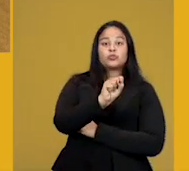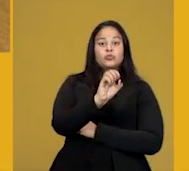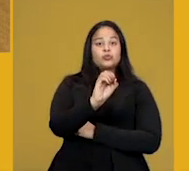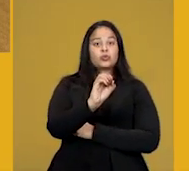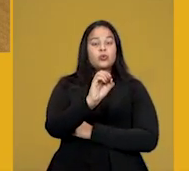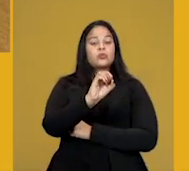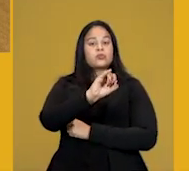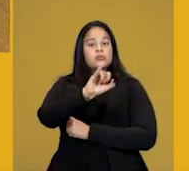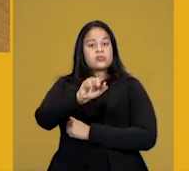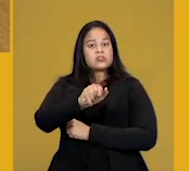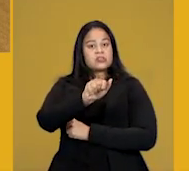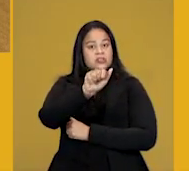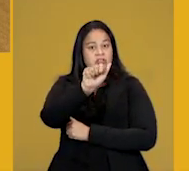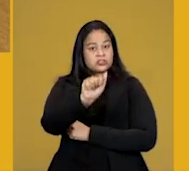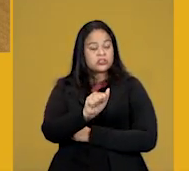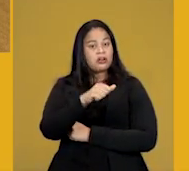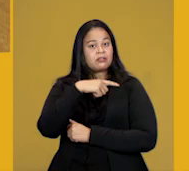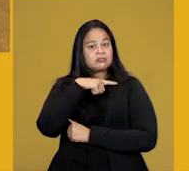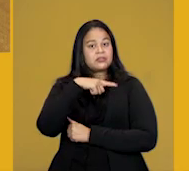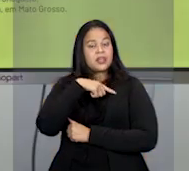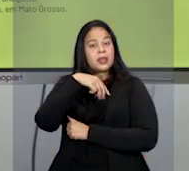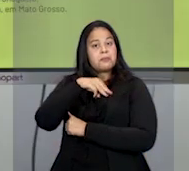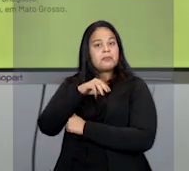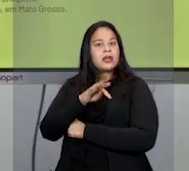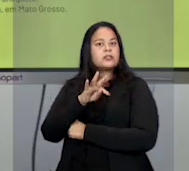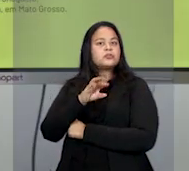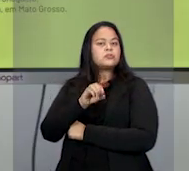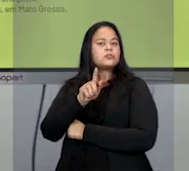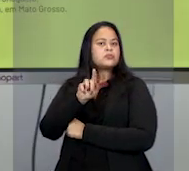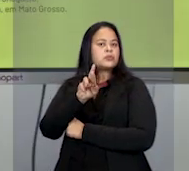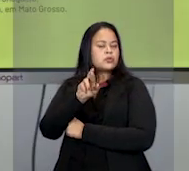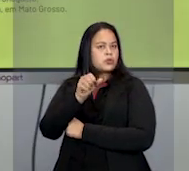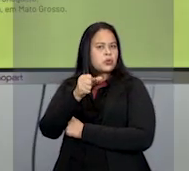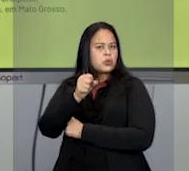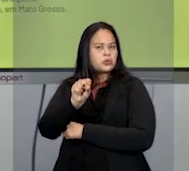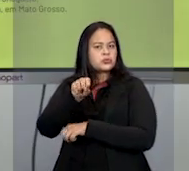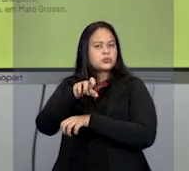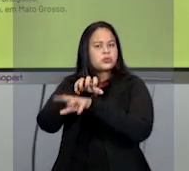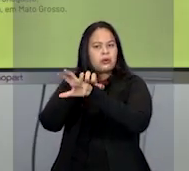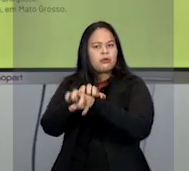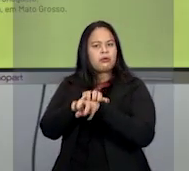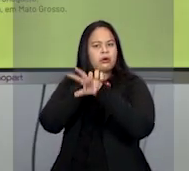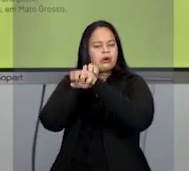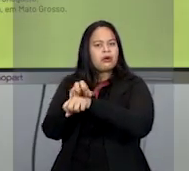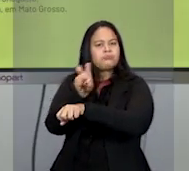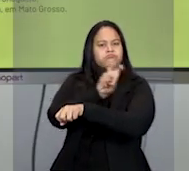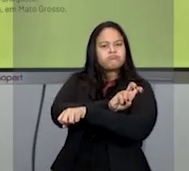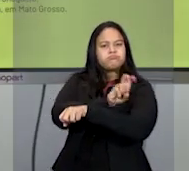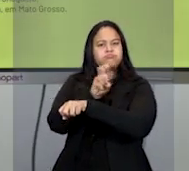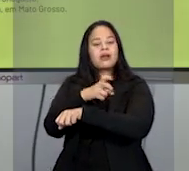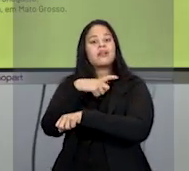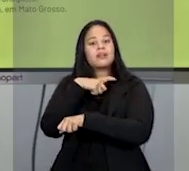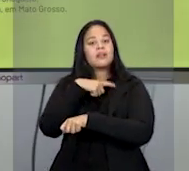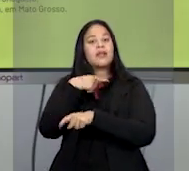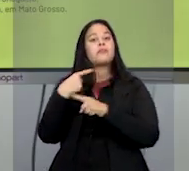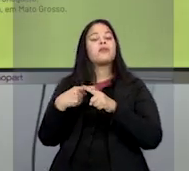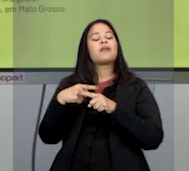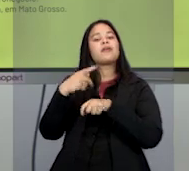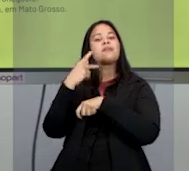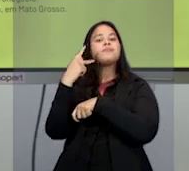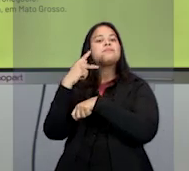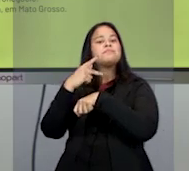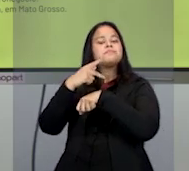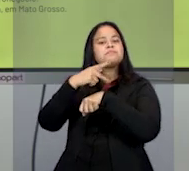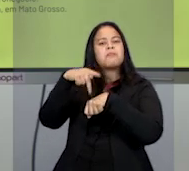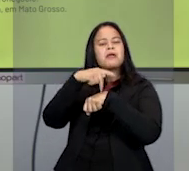Grosso. Reparem para você ver a quantidade de maquinários que você tem, justamente pela essa demanda do mercado internacional. Então você